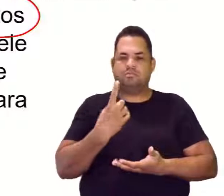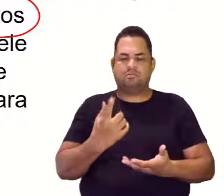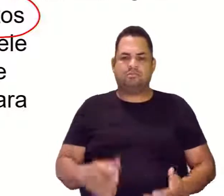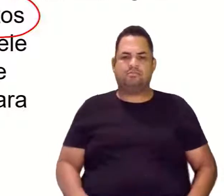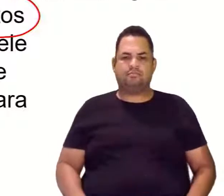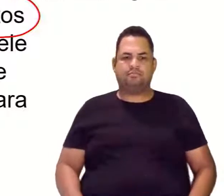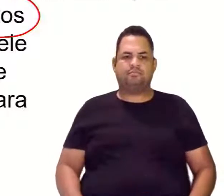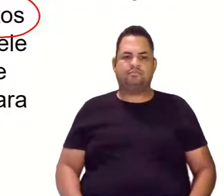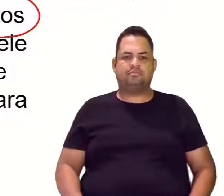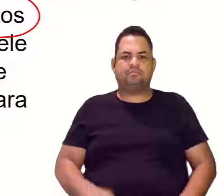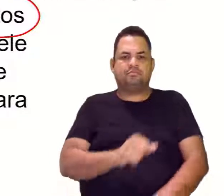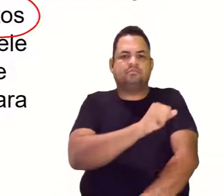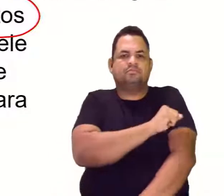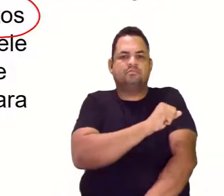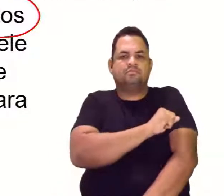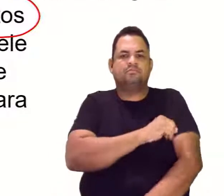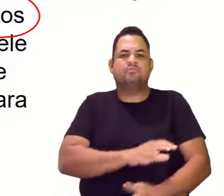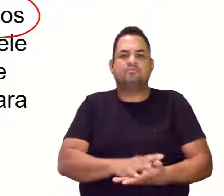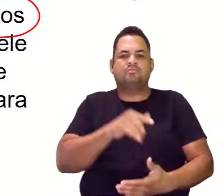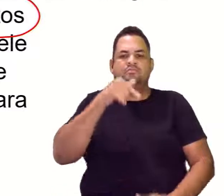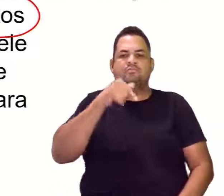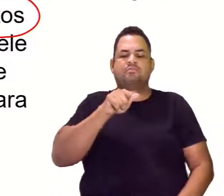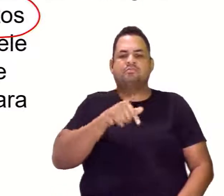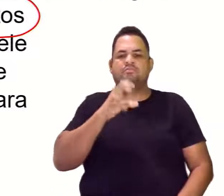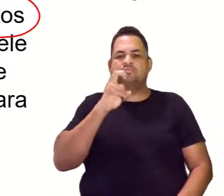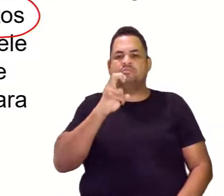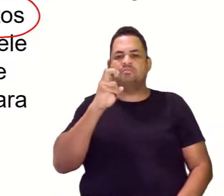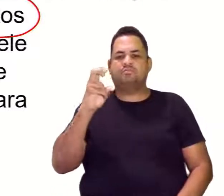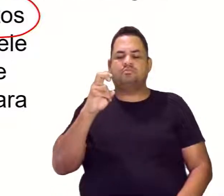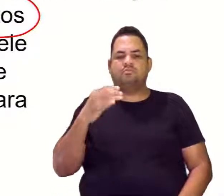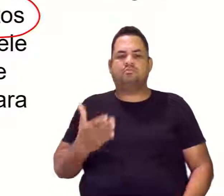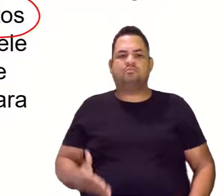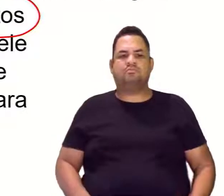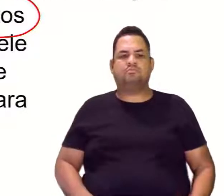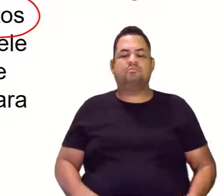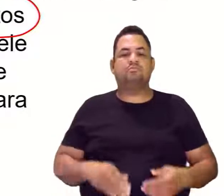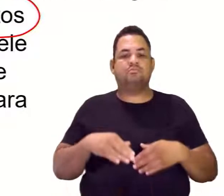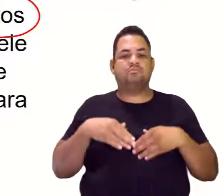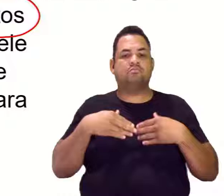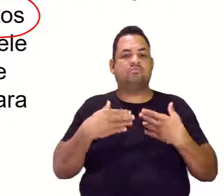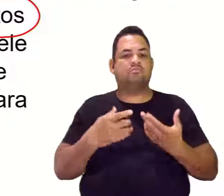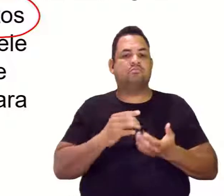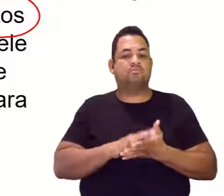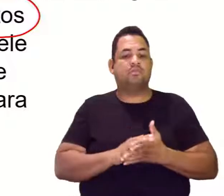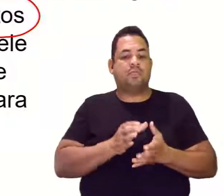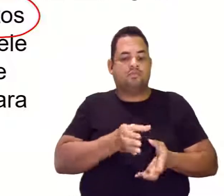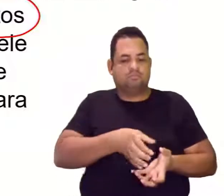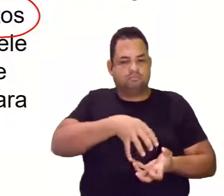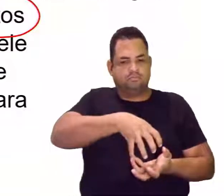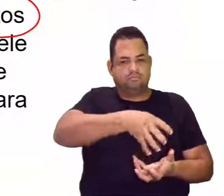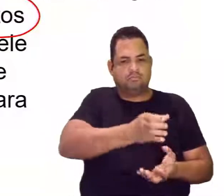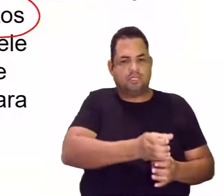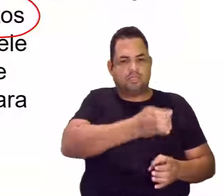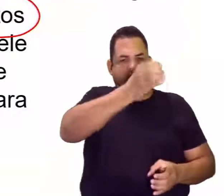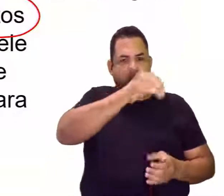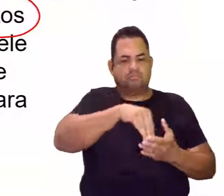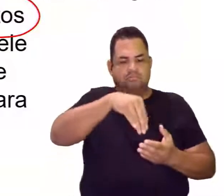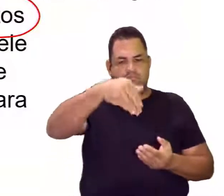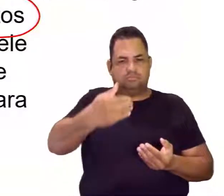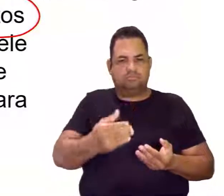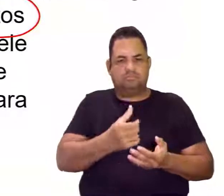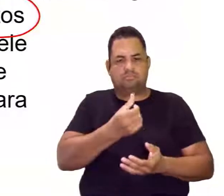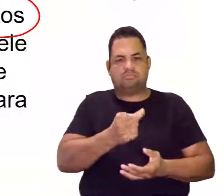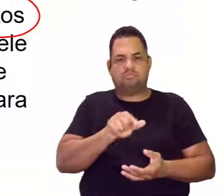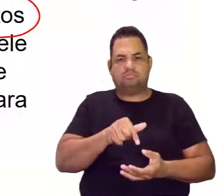vez. Esse aluno marcou 7,55 pontos. E uma das garrafas que ele derrubou tinha no